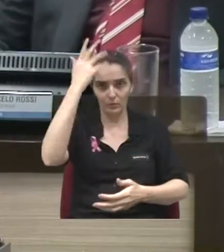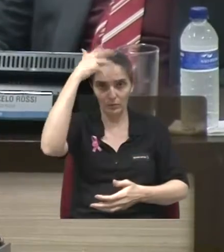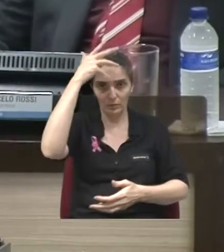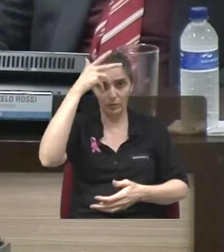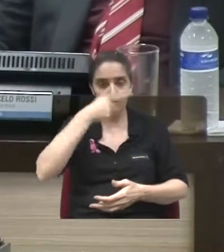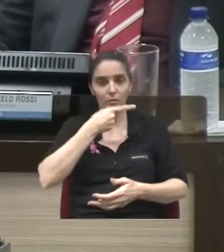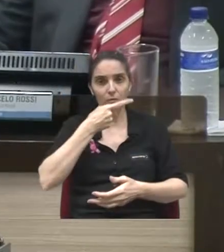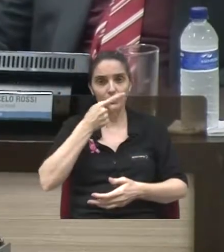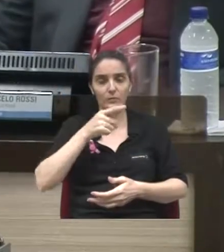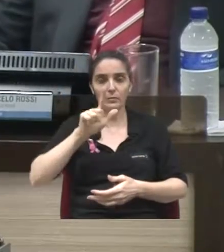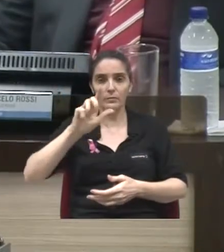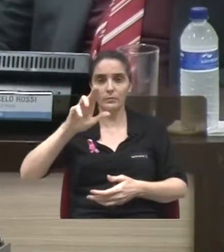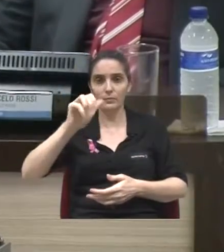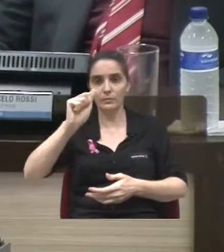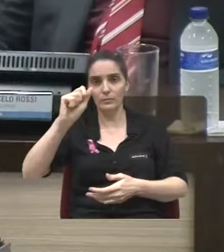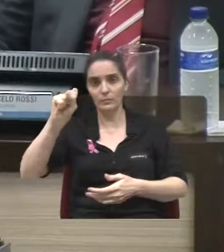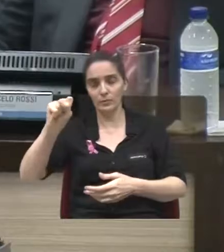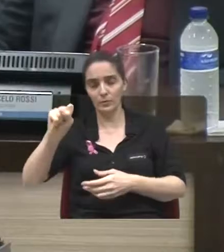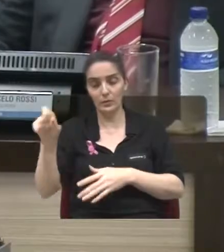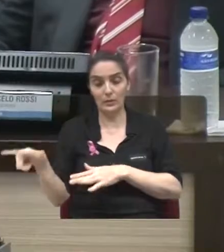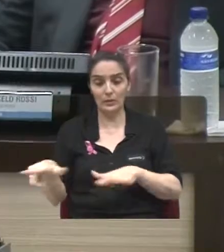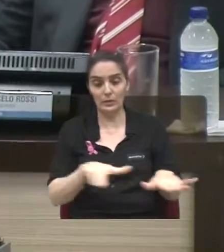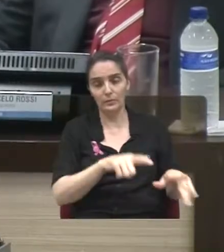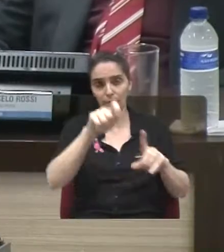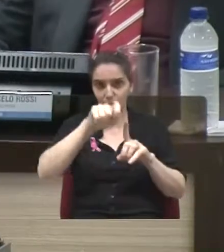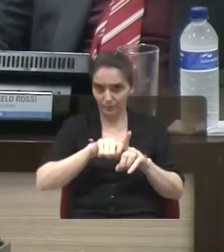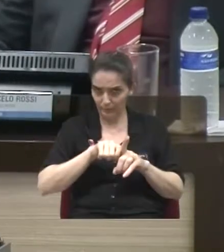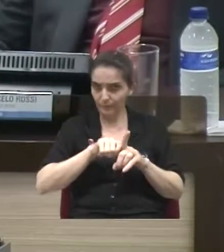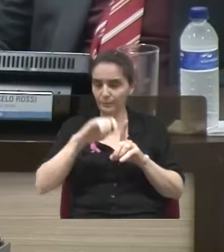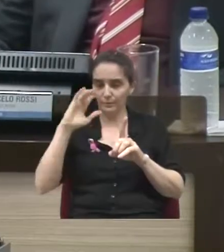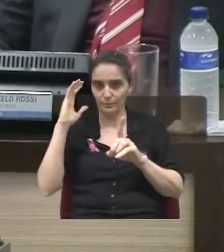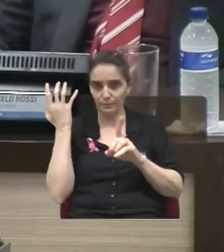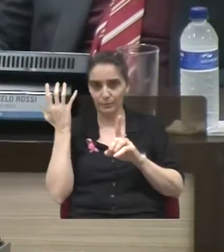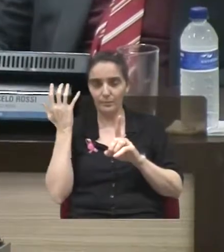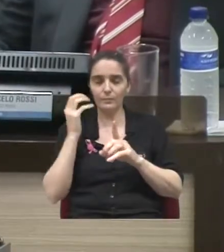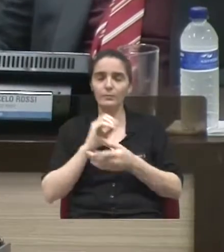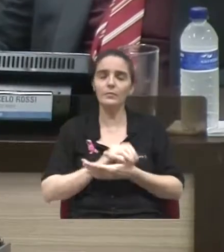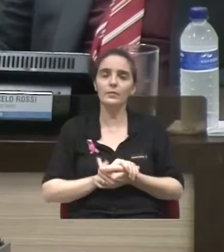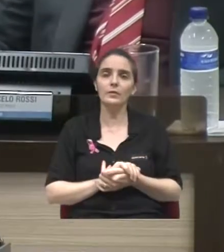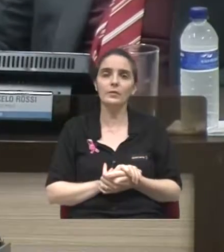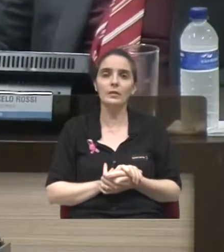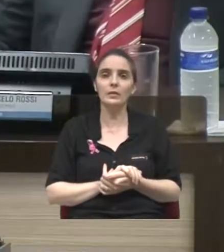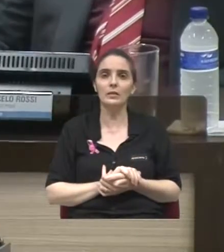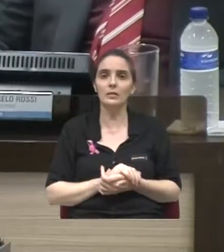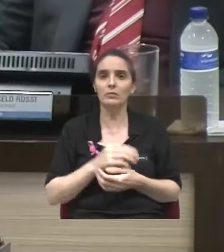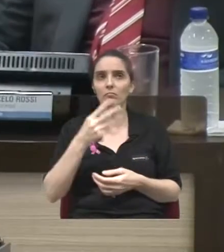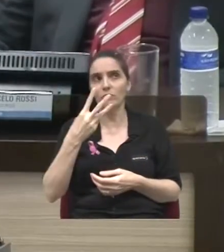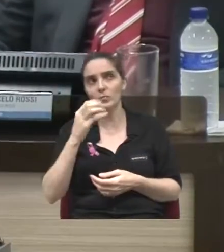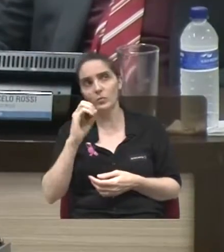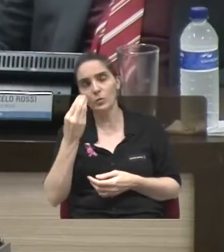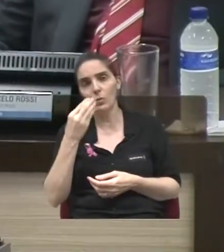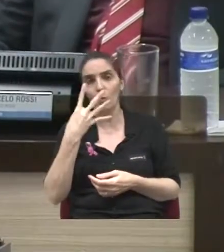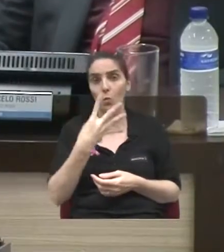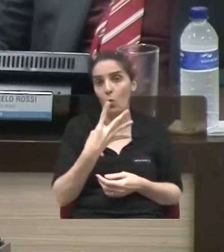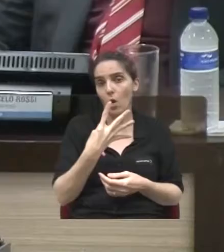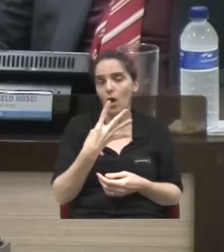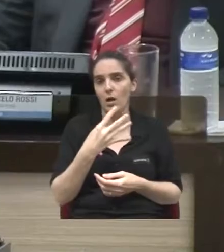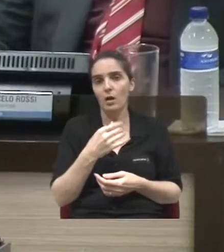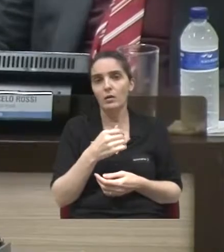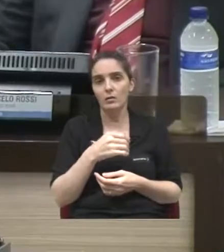naquela semana, naquele mês, que aconteceu com o menino Lucas, foram 3 ou 4 aqui na nossa cidade, com